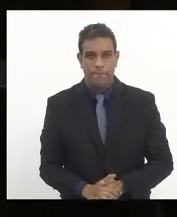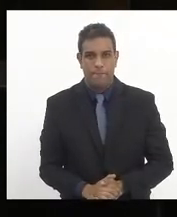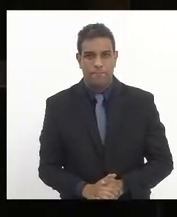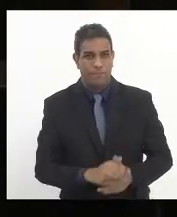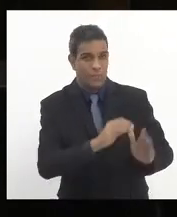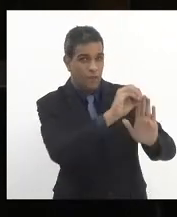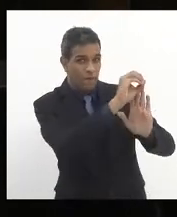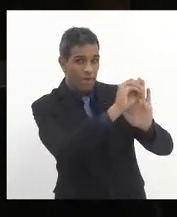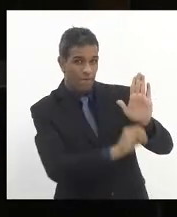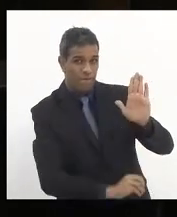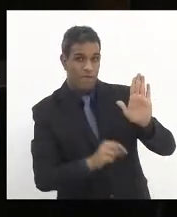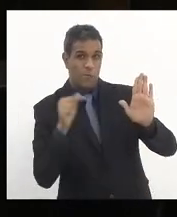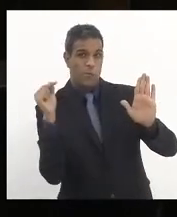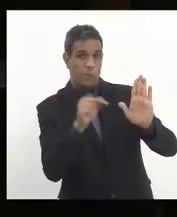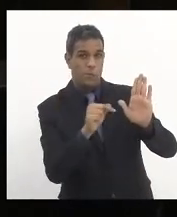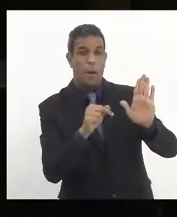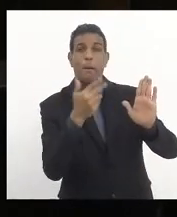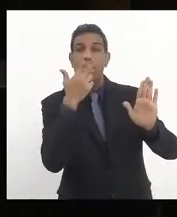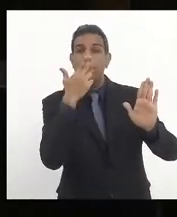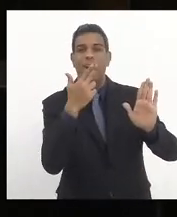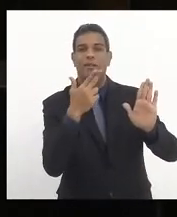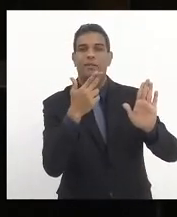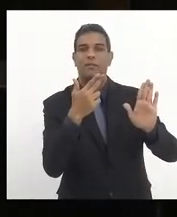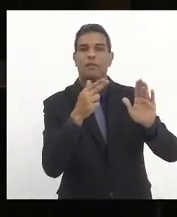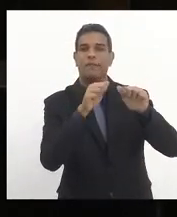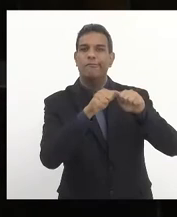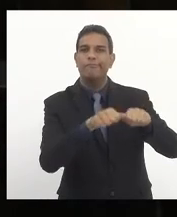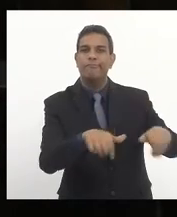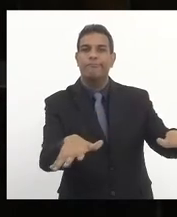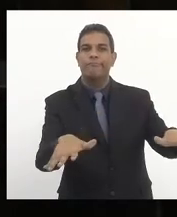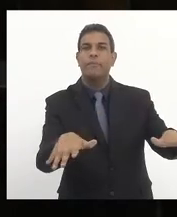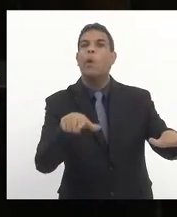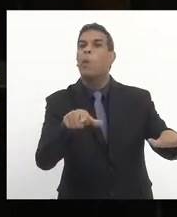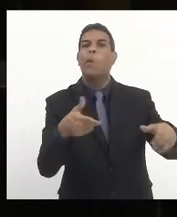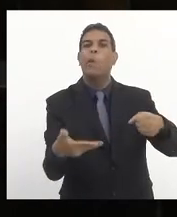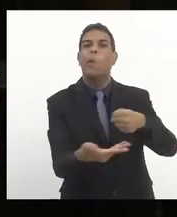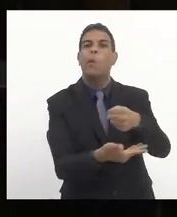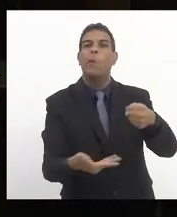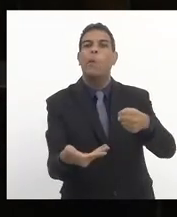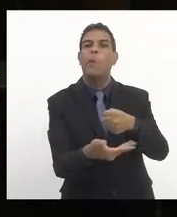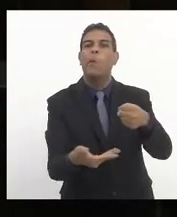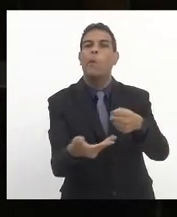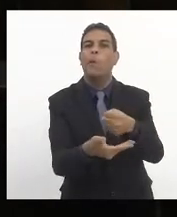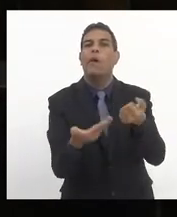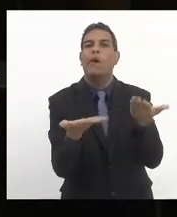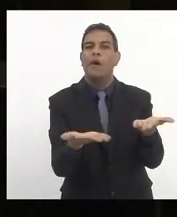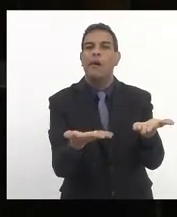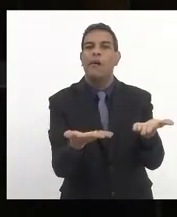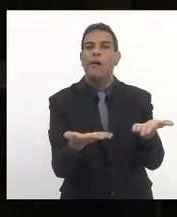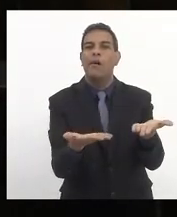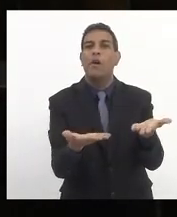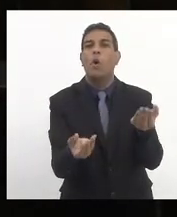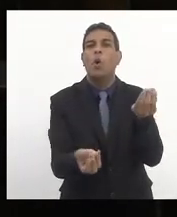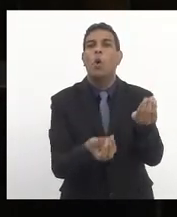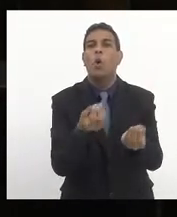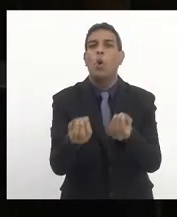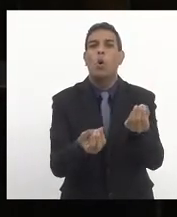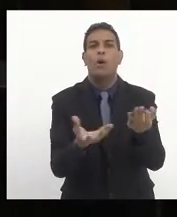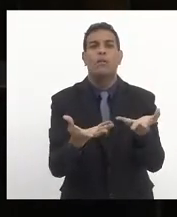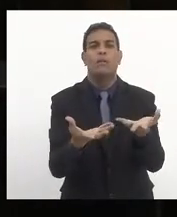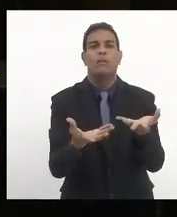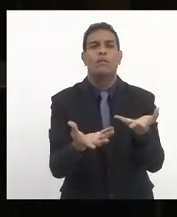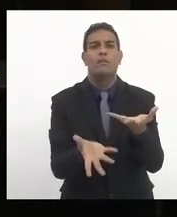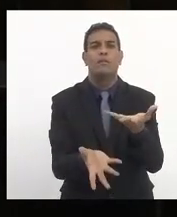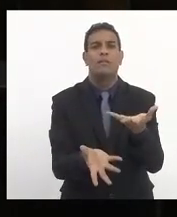esse ofício poderá ser usado como fundamentação até mesmo para crimes